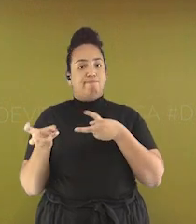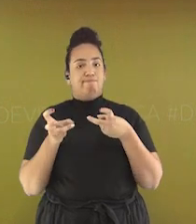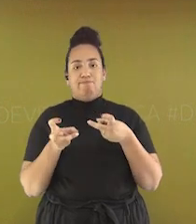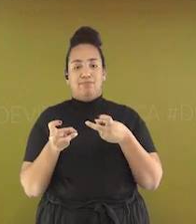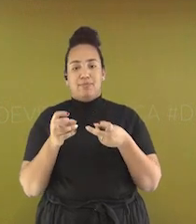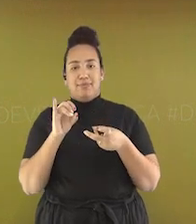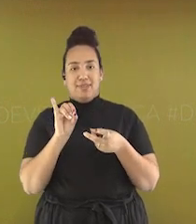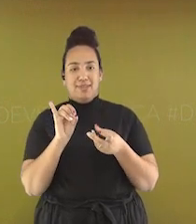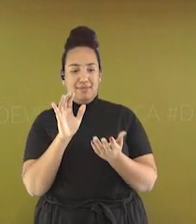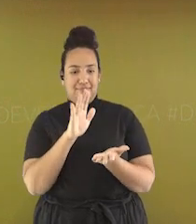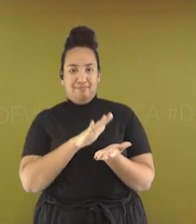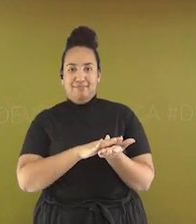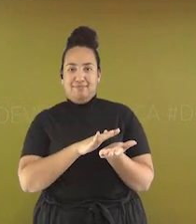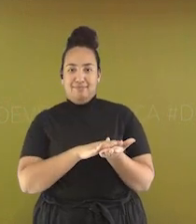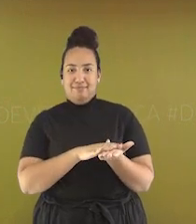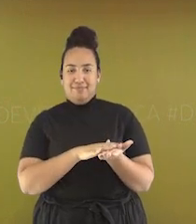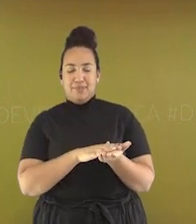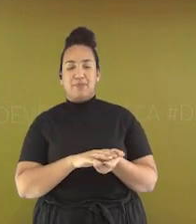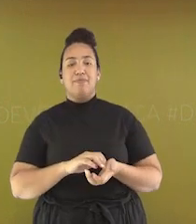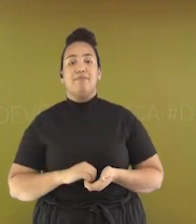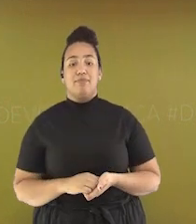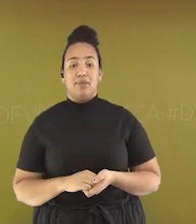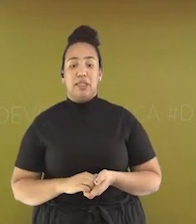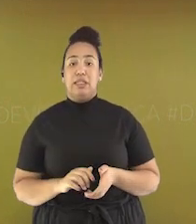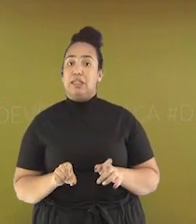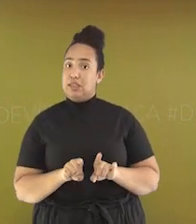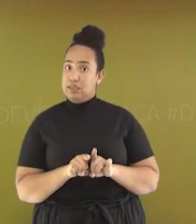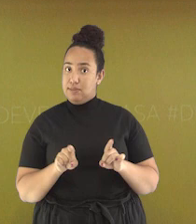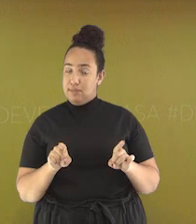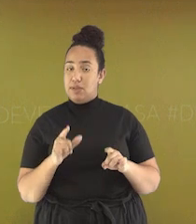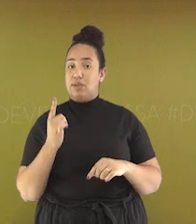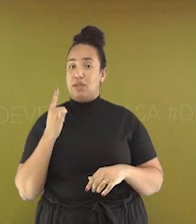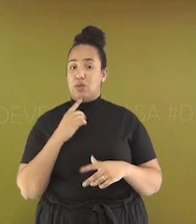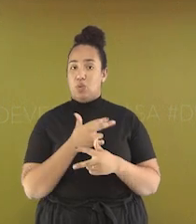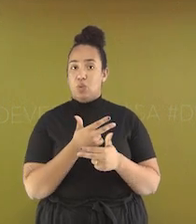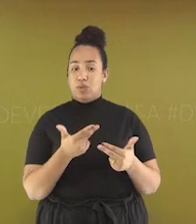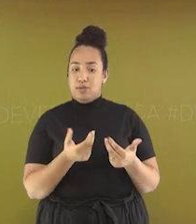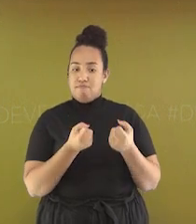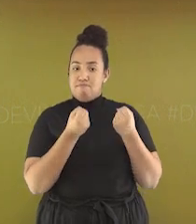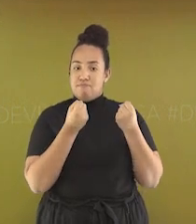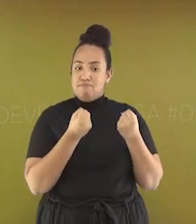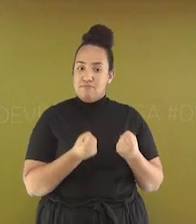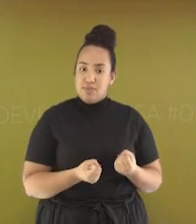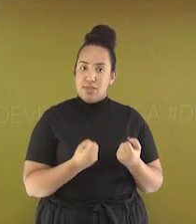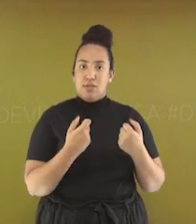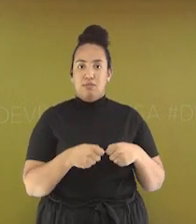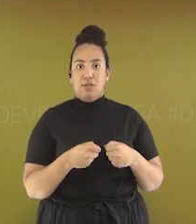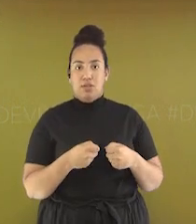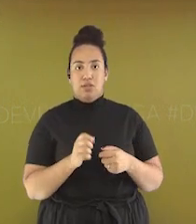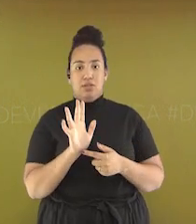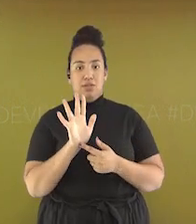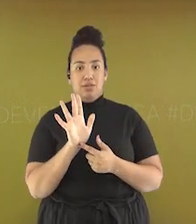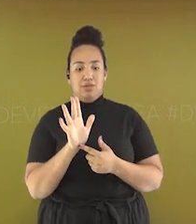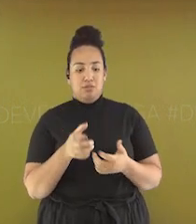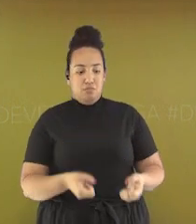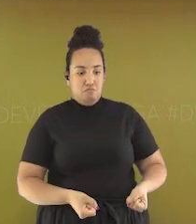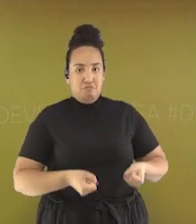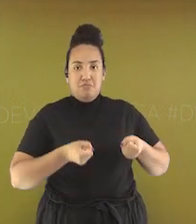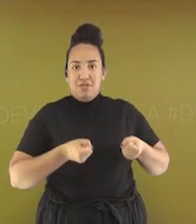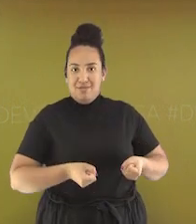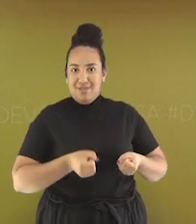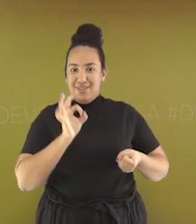na palma da nossa mão. E coisas bem pesadas que precisamos até de usar as duas mãos para levantar, não é